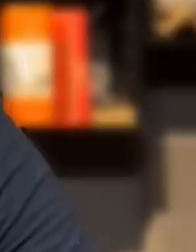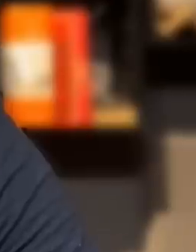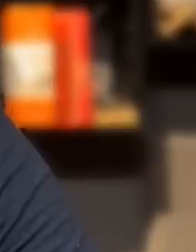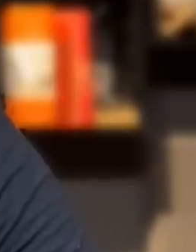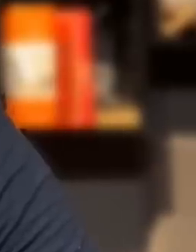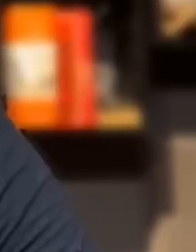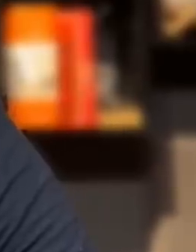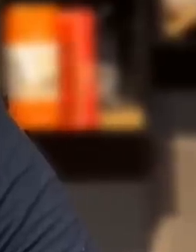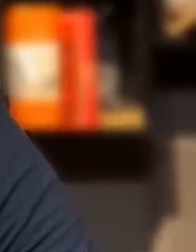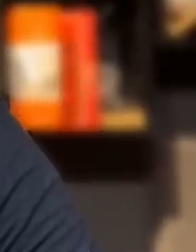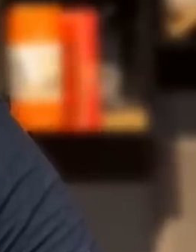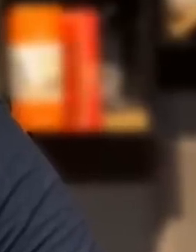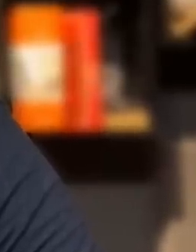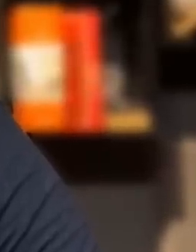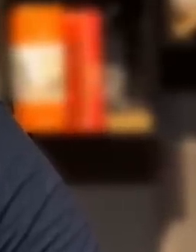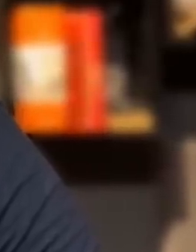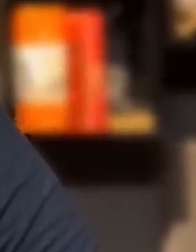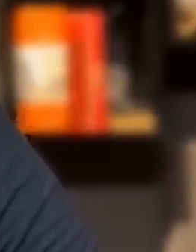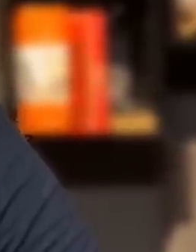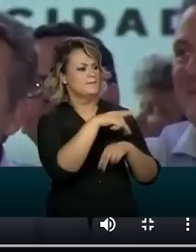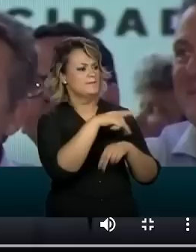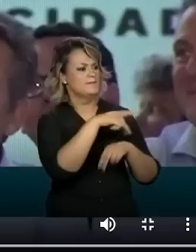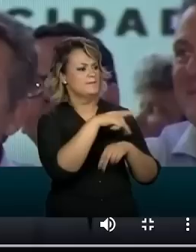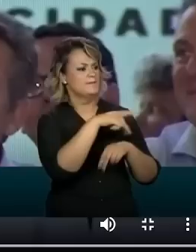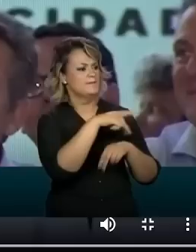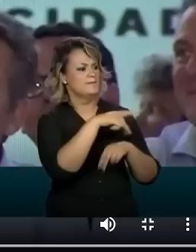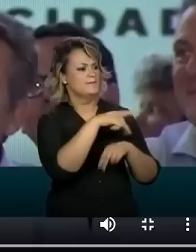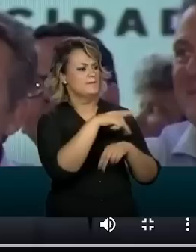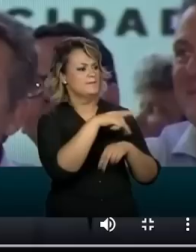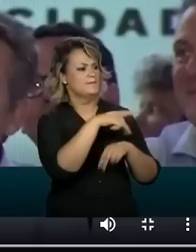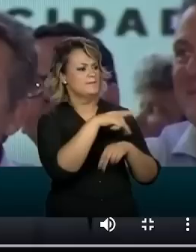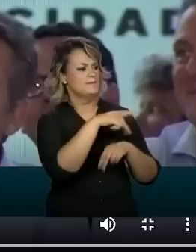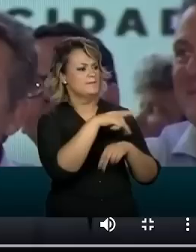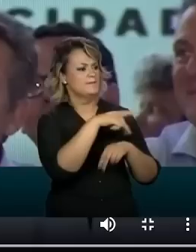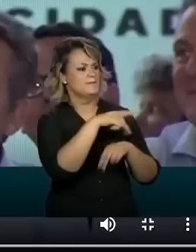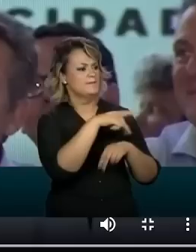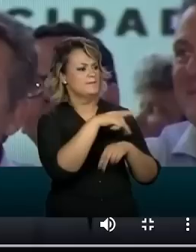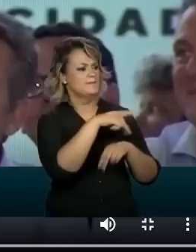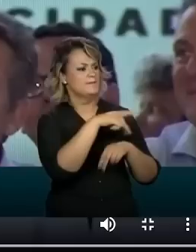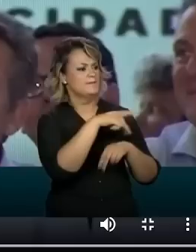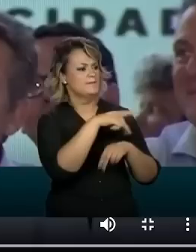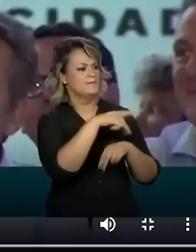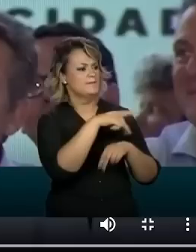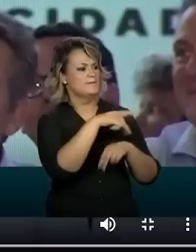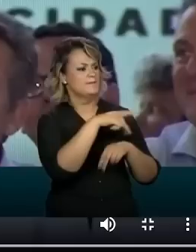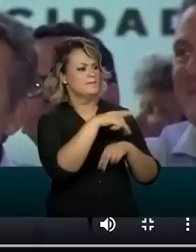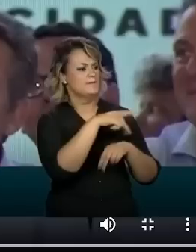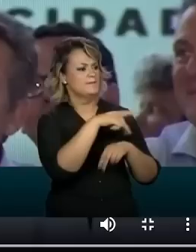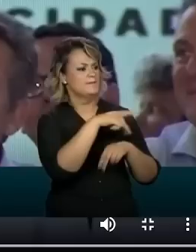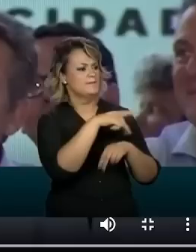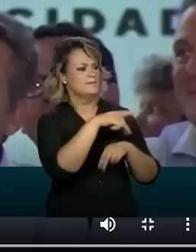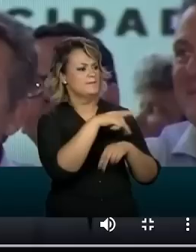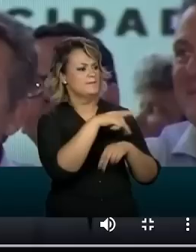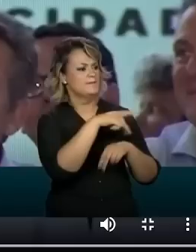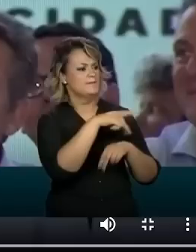está na hora de pagar e olha eu aceito picanha tá agora vem aqui comigo eu quero te chamar atenção Para algo muito interessante que acontecia durante o discurso de